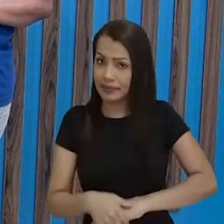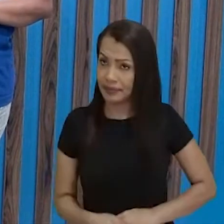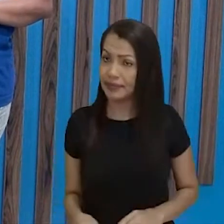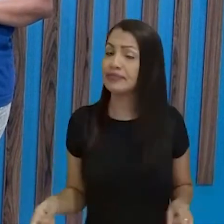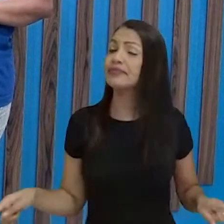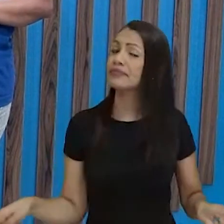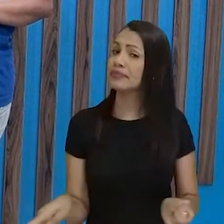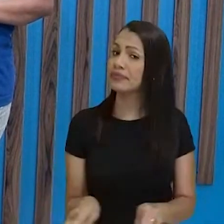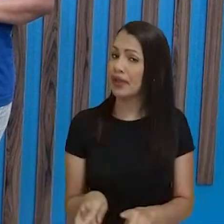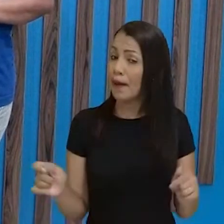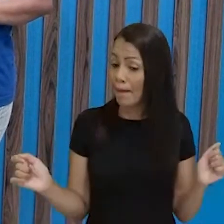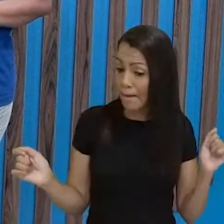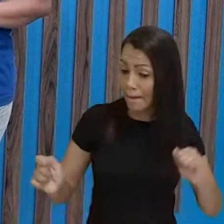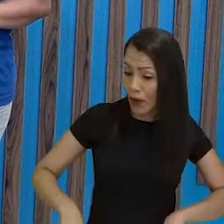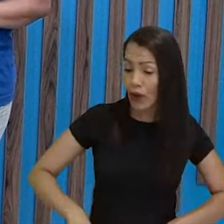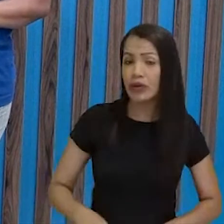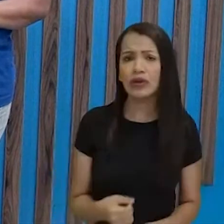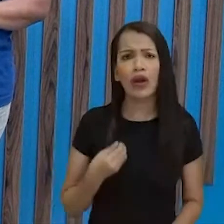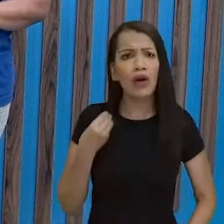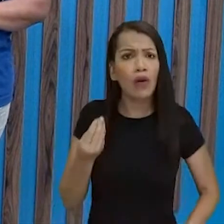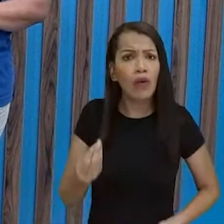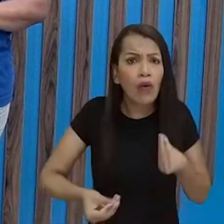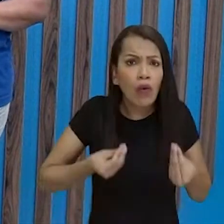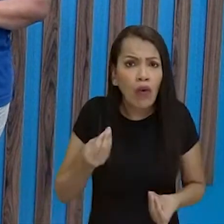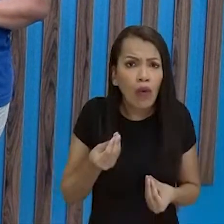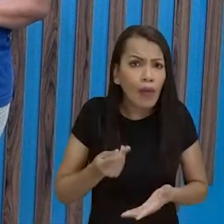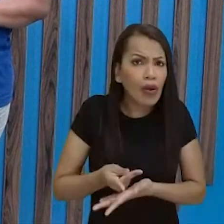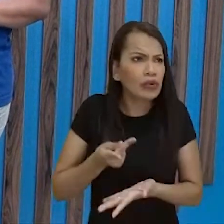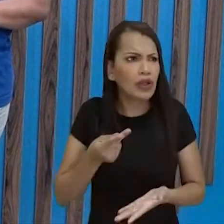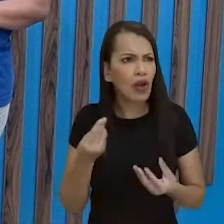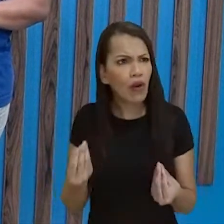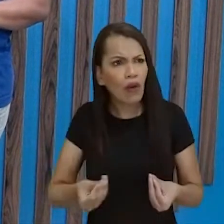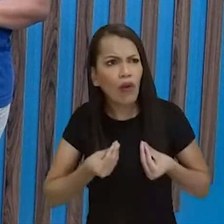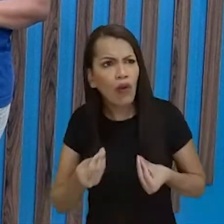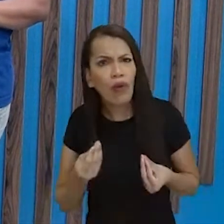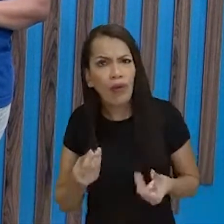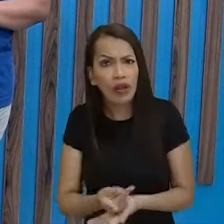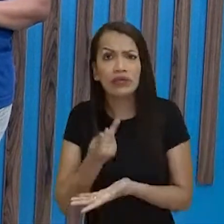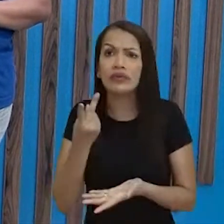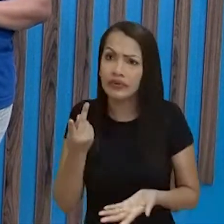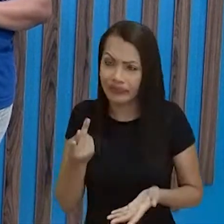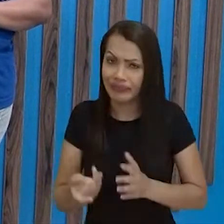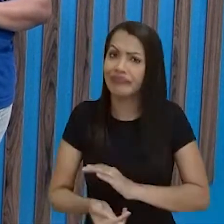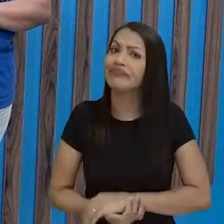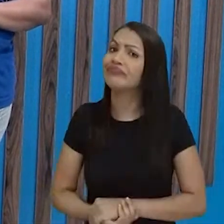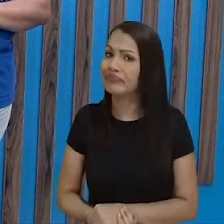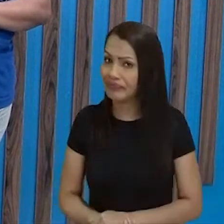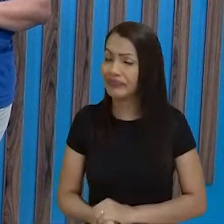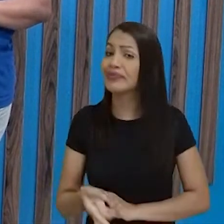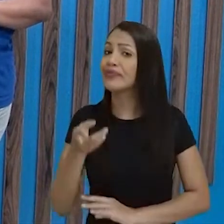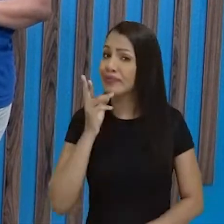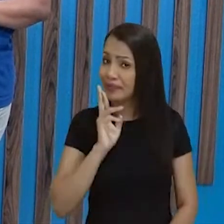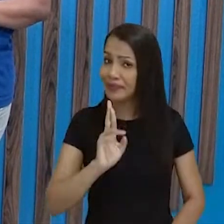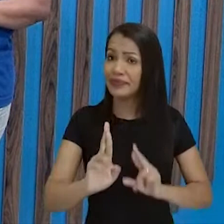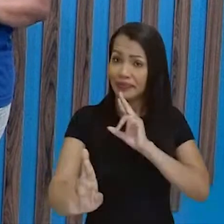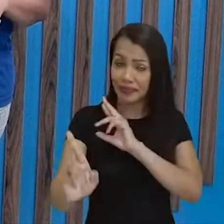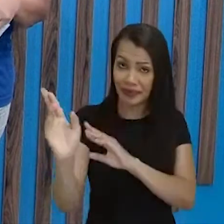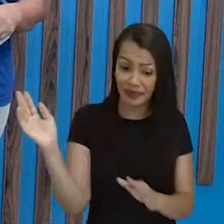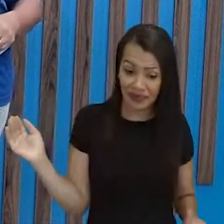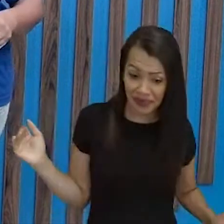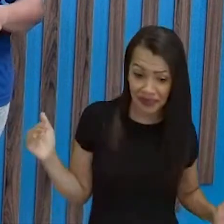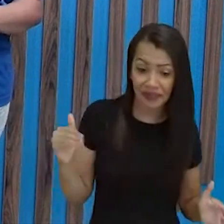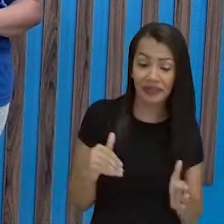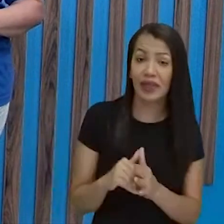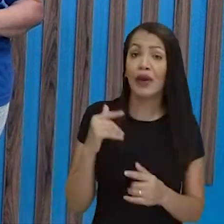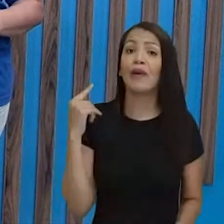gente pode perguntar como aconteceu. Como aconteceu? Tudo isso vai ser sendo respondido. E por último,